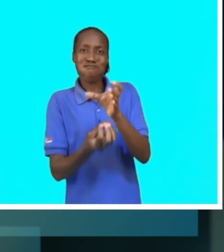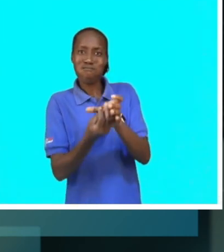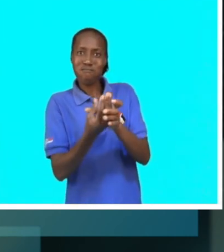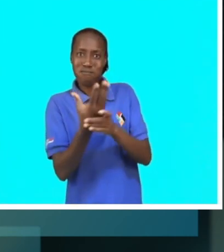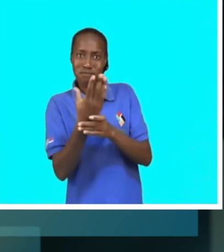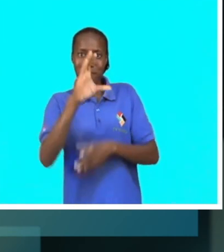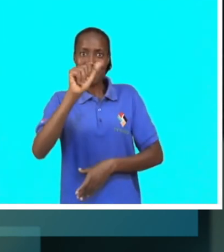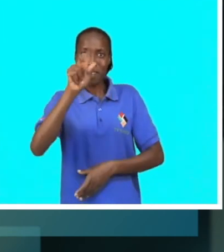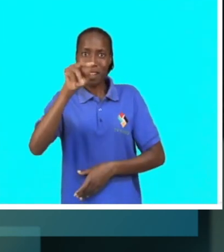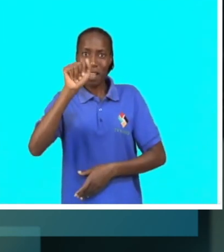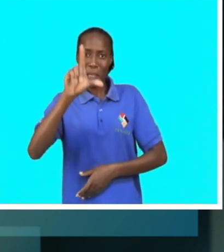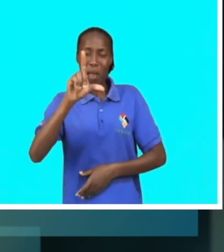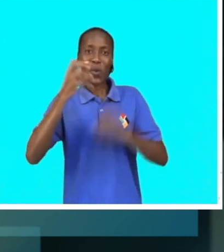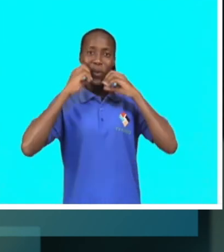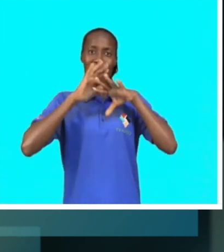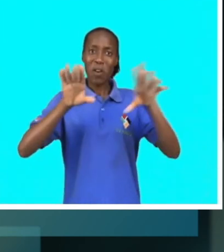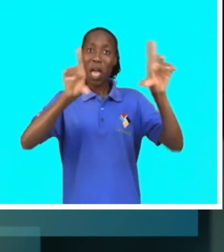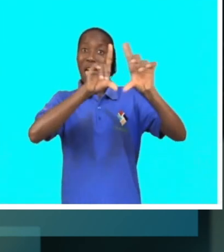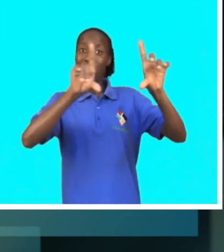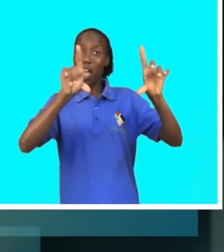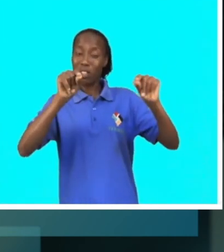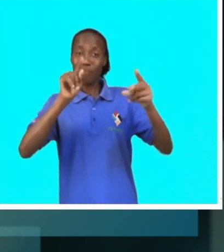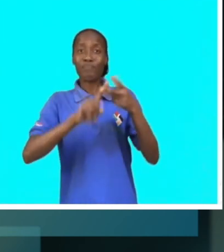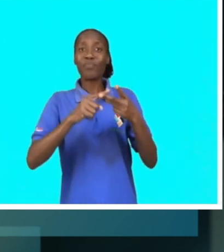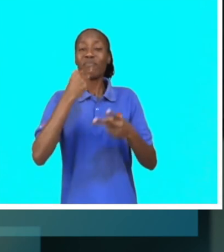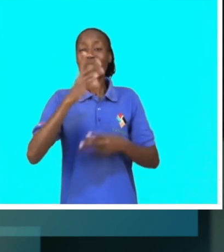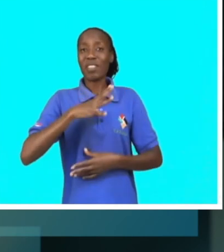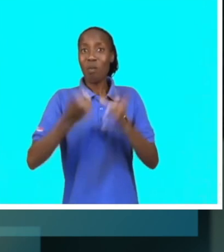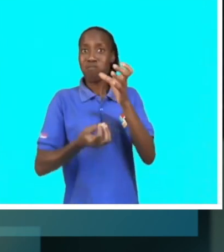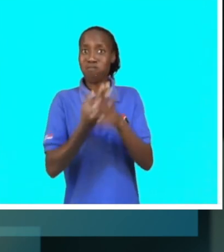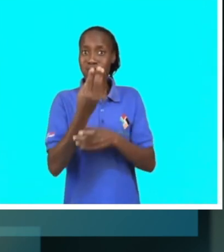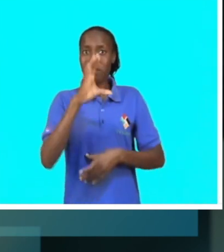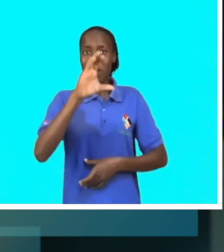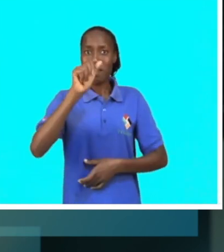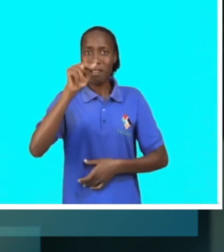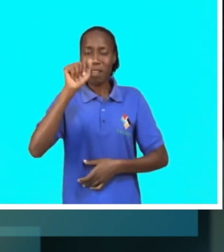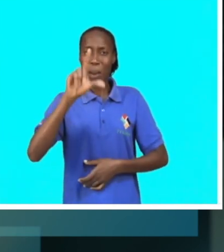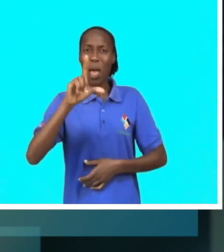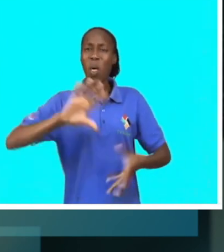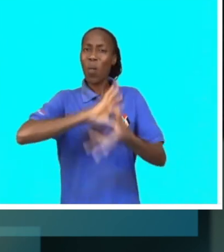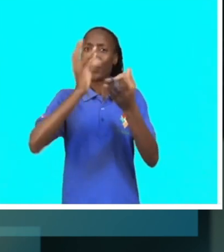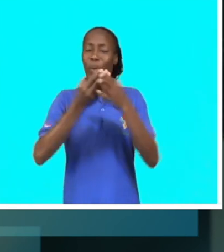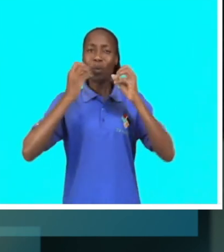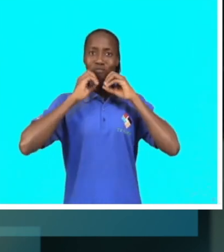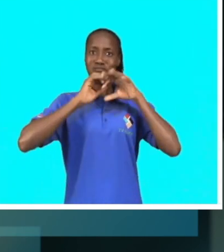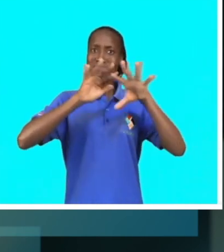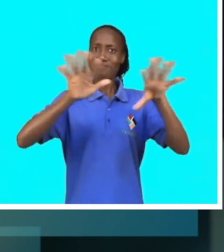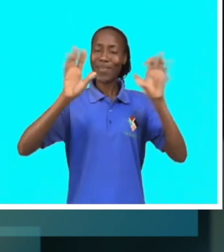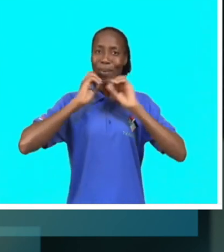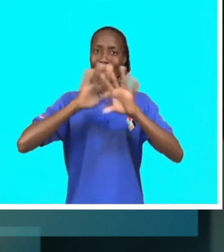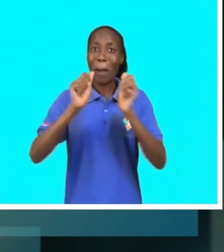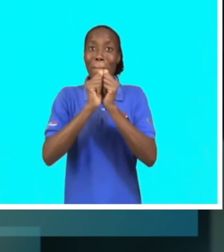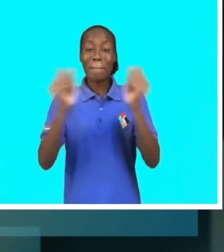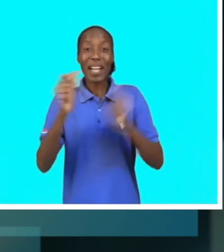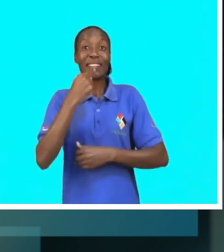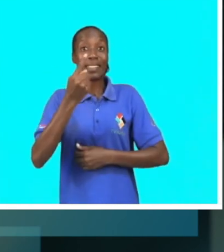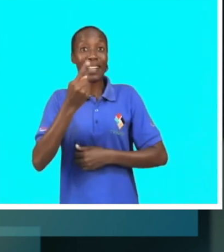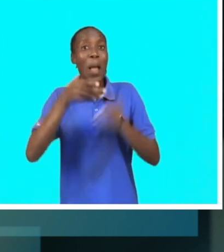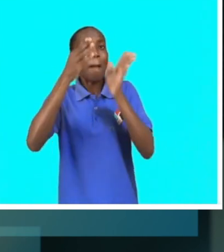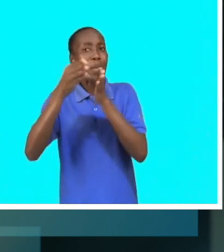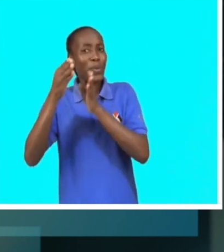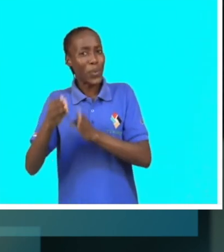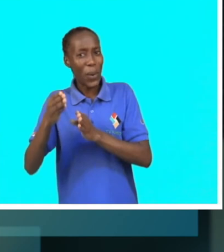que aborda essas questões. Um canal de informação que passa toda a informação genérica, mas é feita